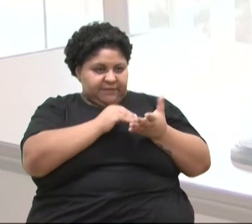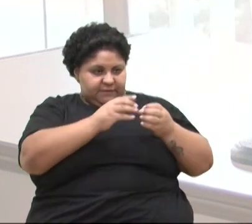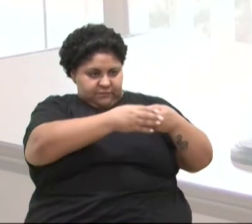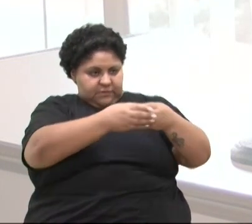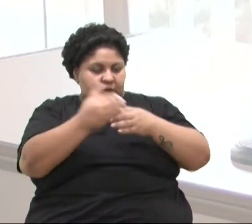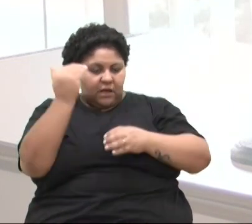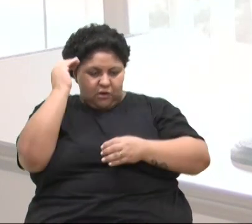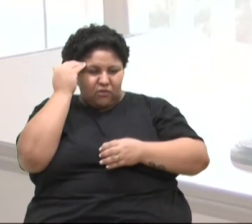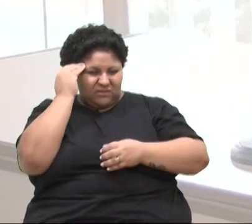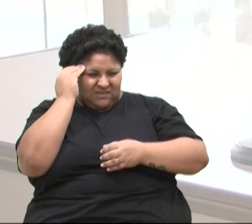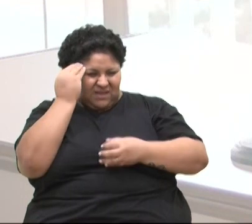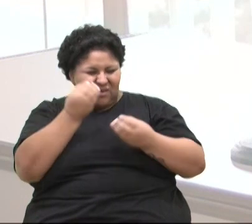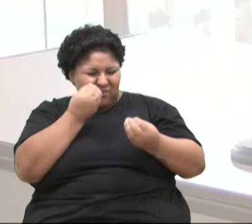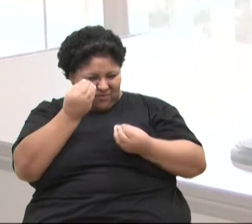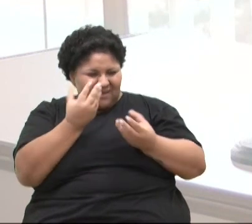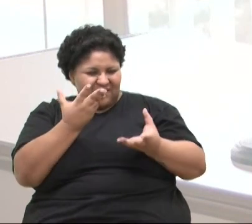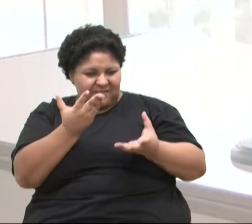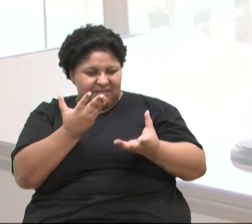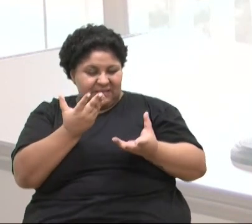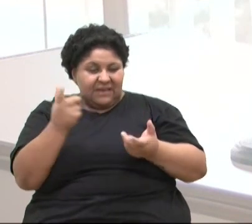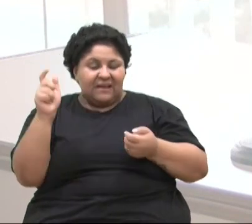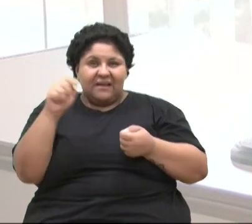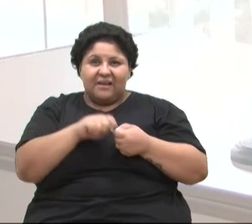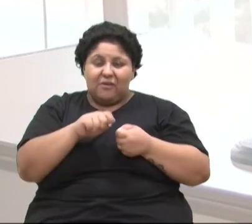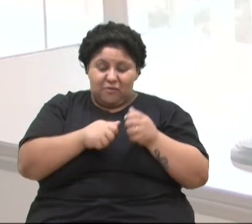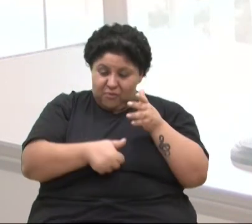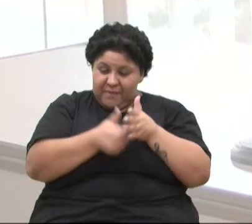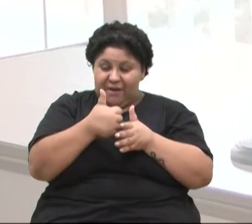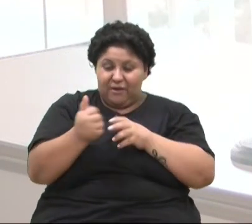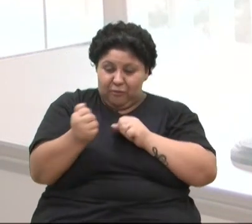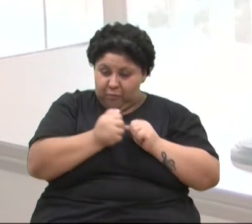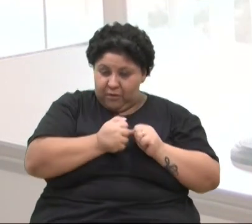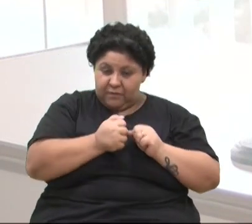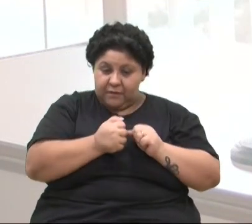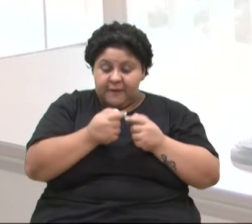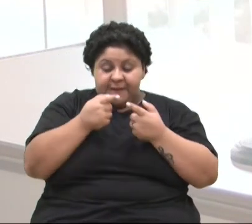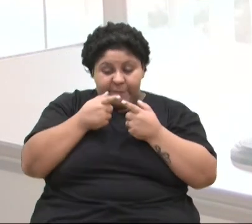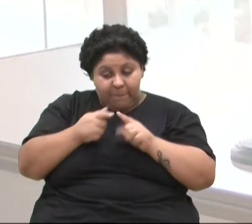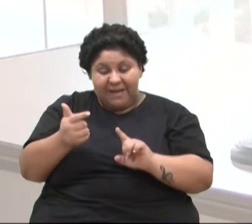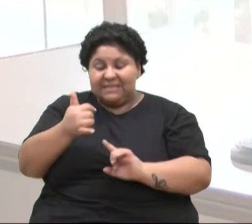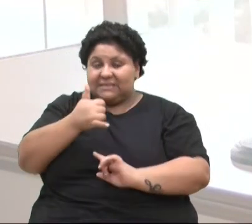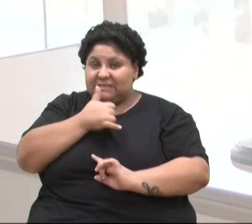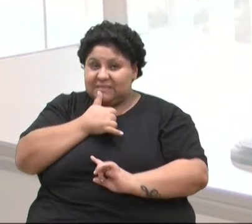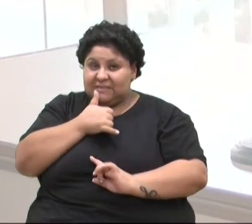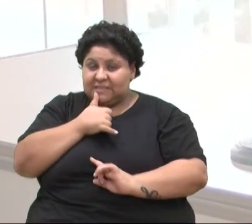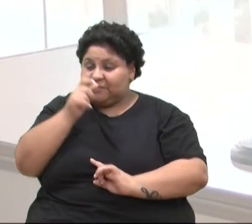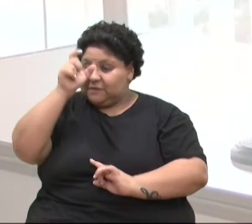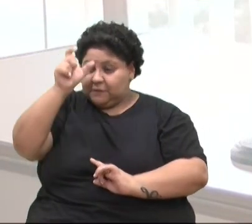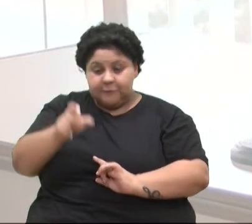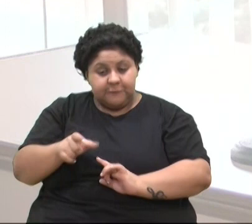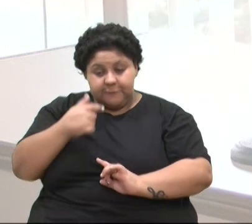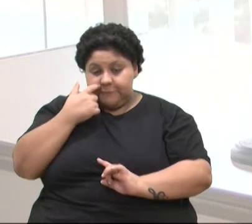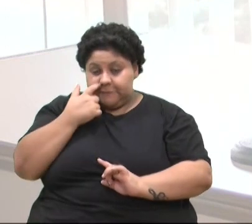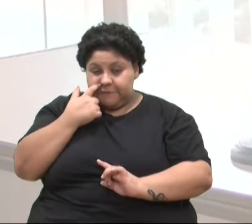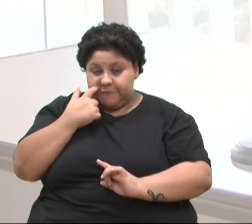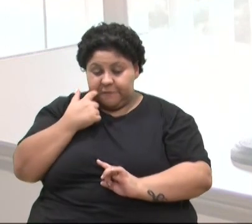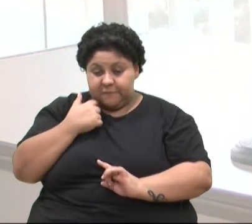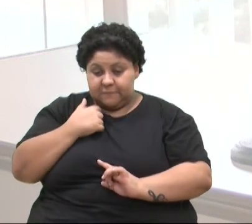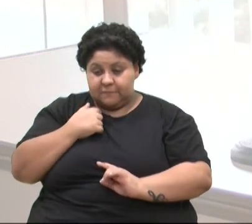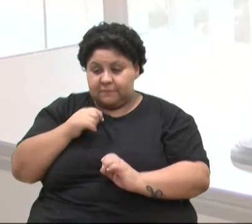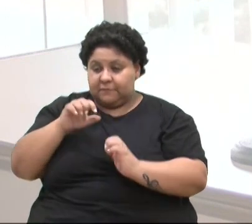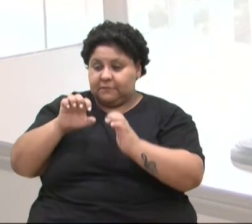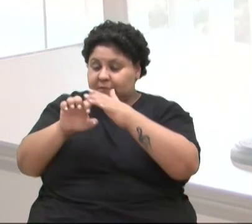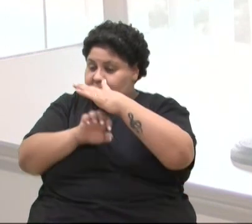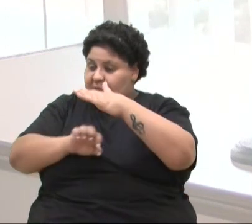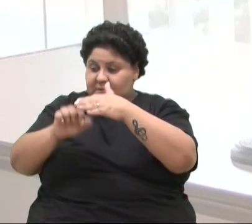que vocês passam e vocês tentam fazer o melhor possível. Mas, infelizmente, as pessoas e empresas não